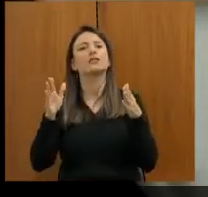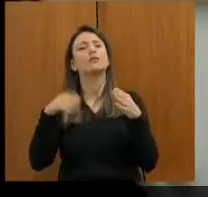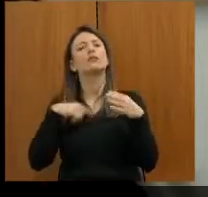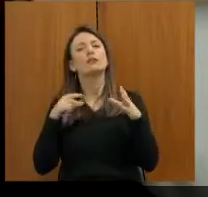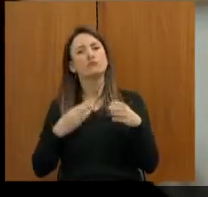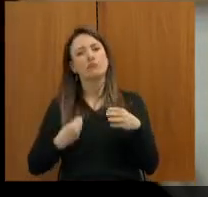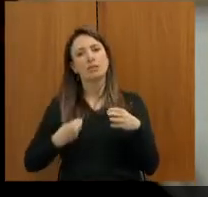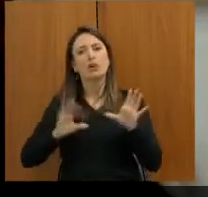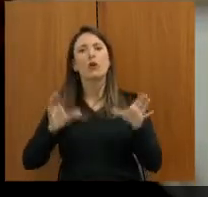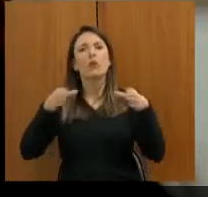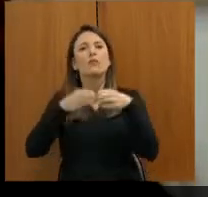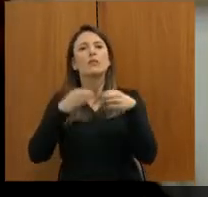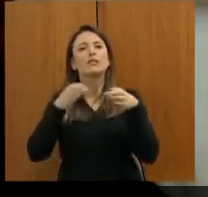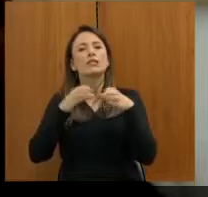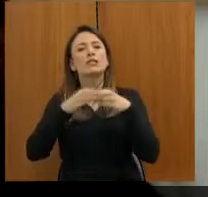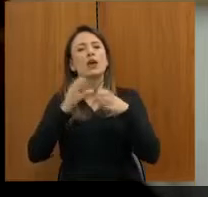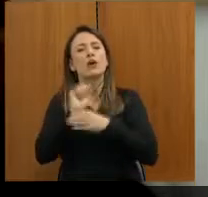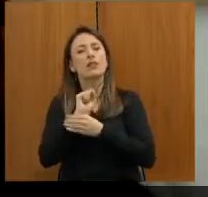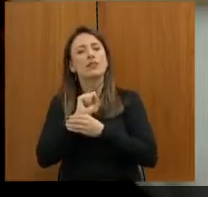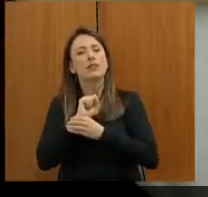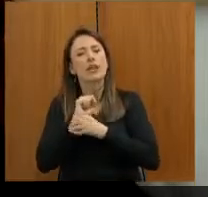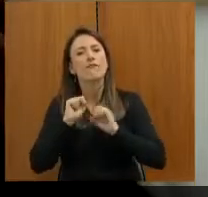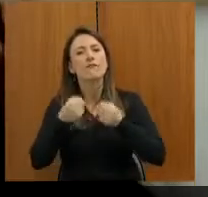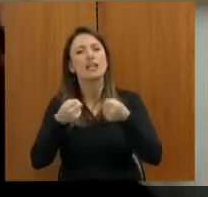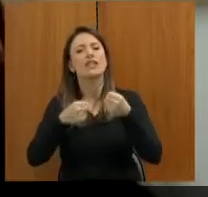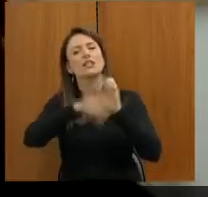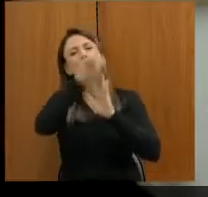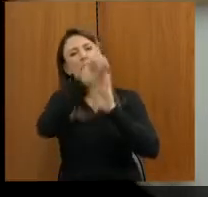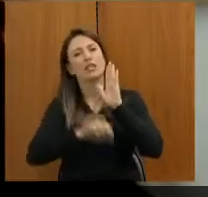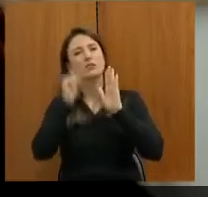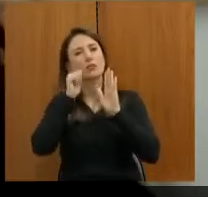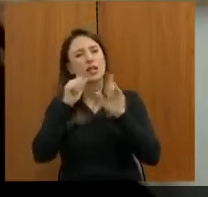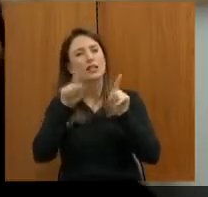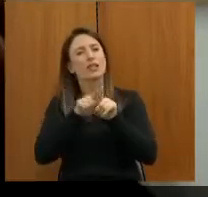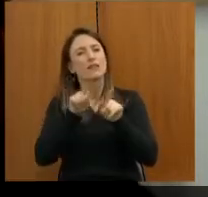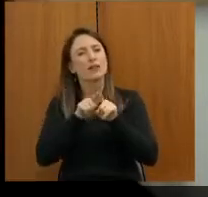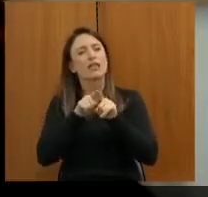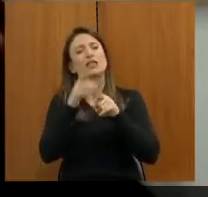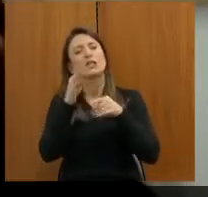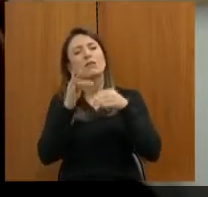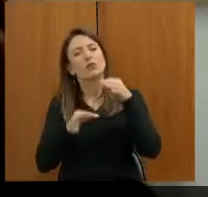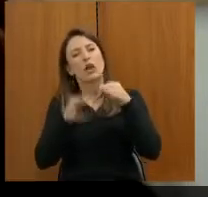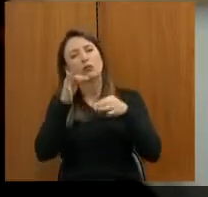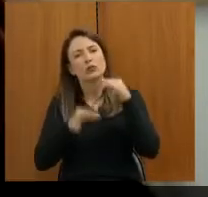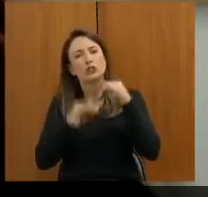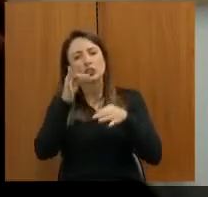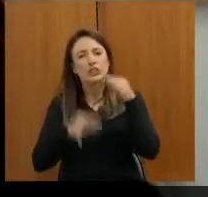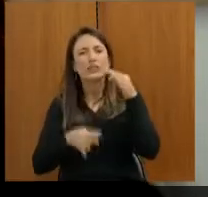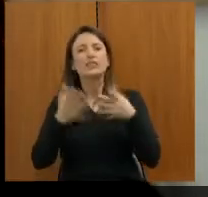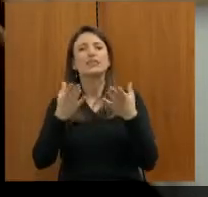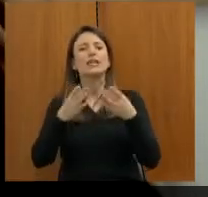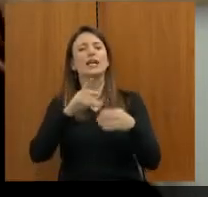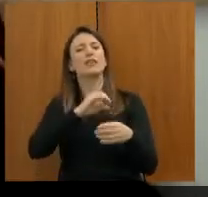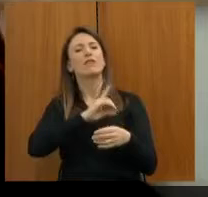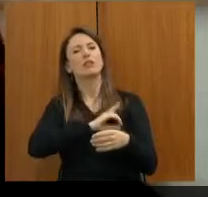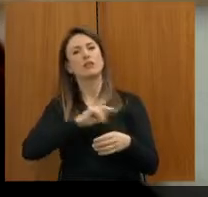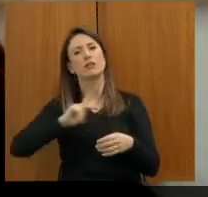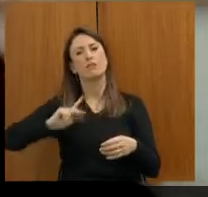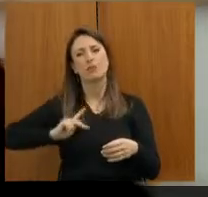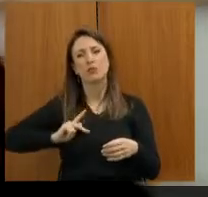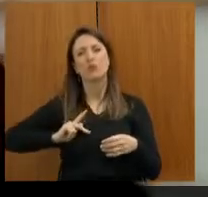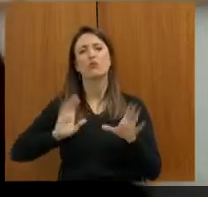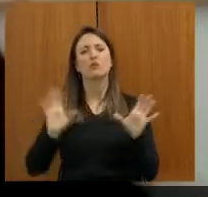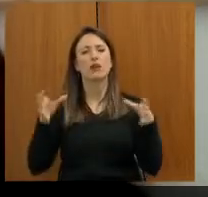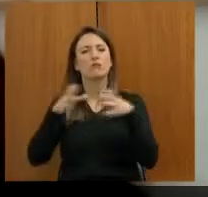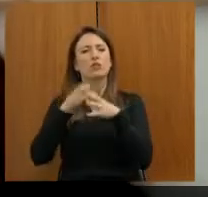da mulher das entidades a que parceiros Tribunal de Justiça Polícia Civil Defensoria Pública sociedade civil